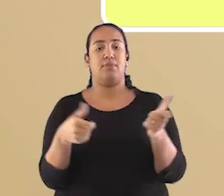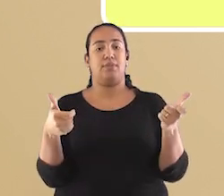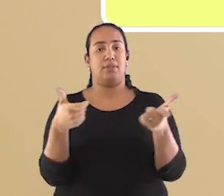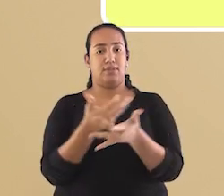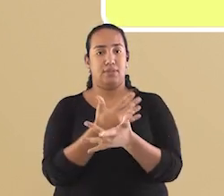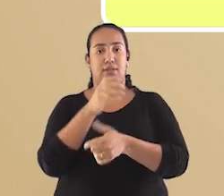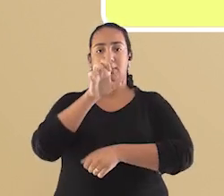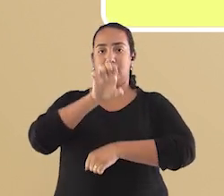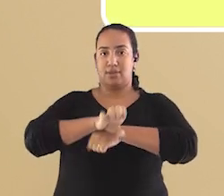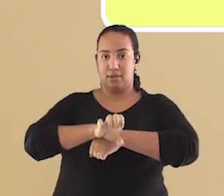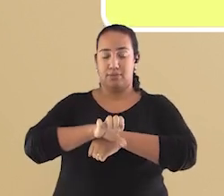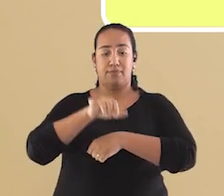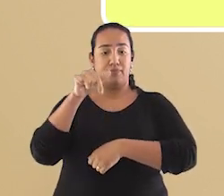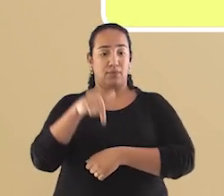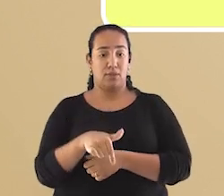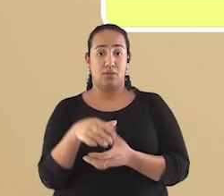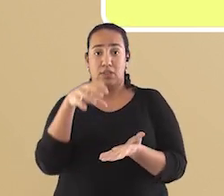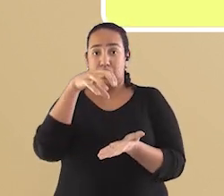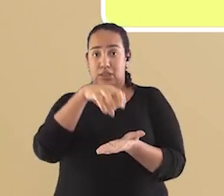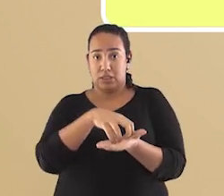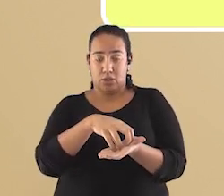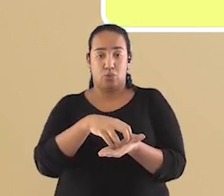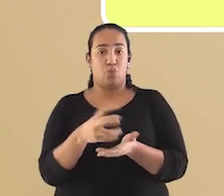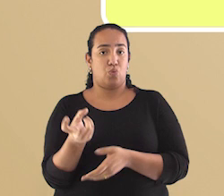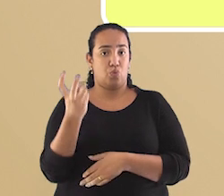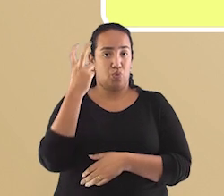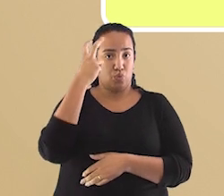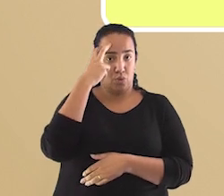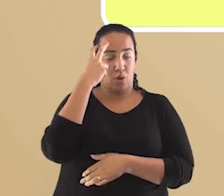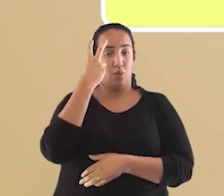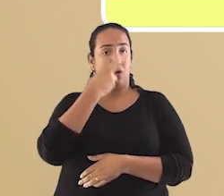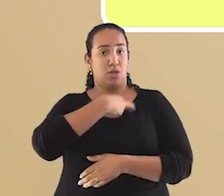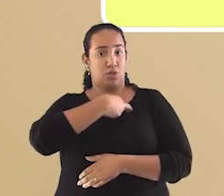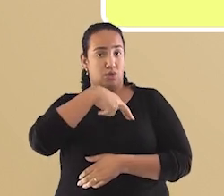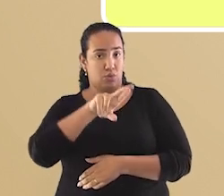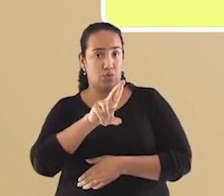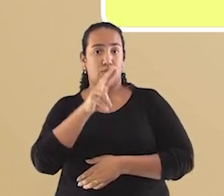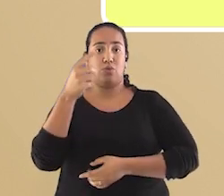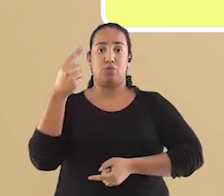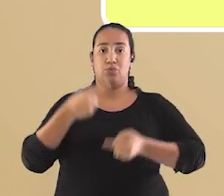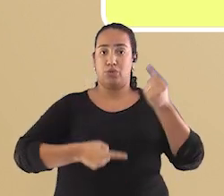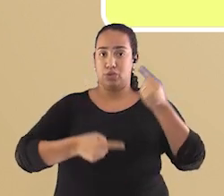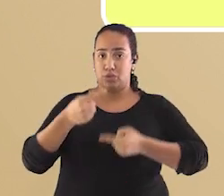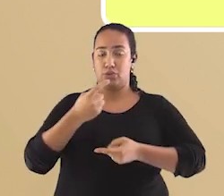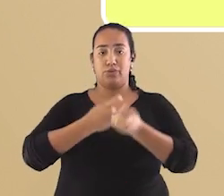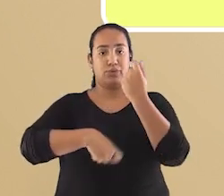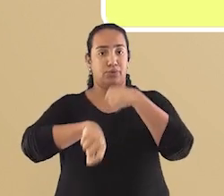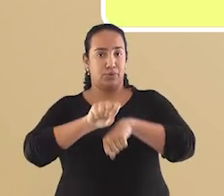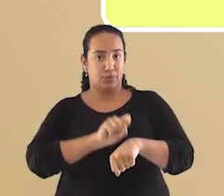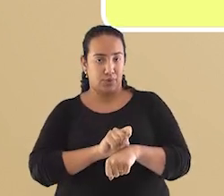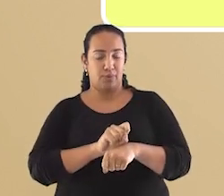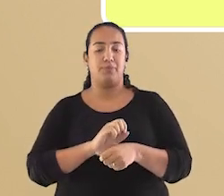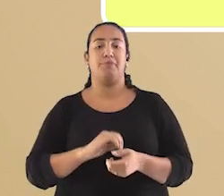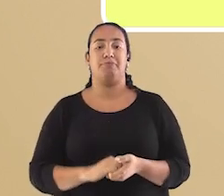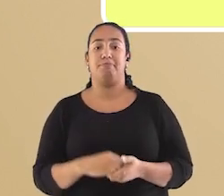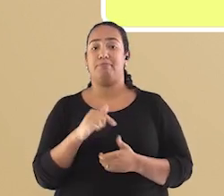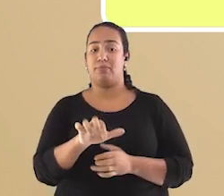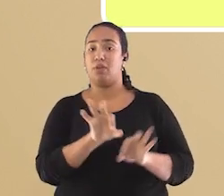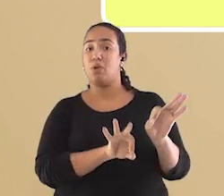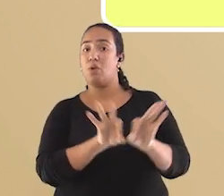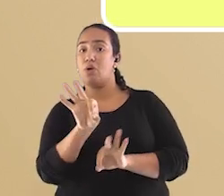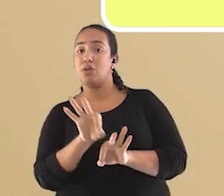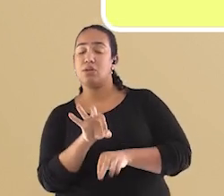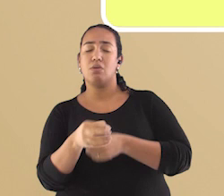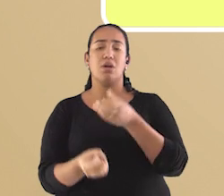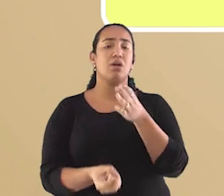cidade-estado. Era o centro cultural, econômico, religioso e político da região em que se inseria. Sua organização